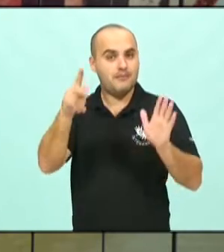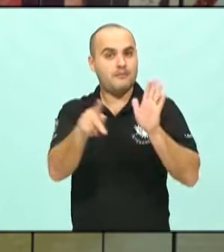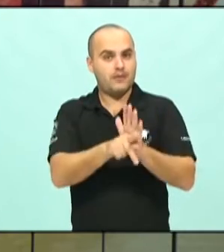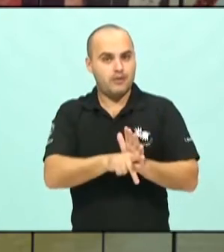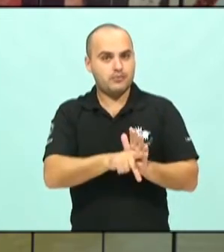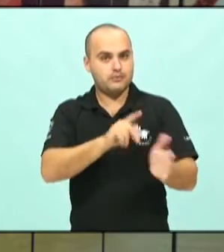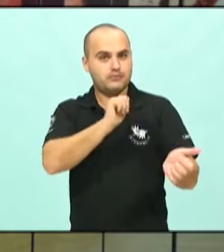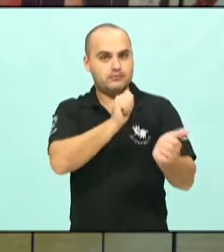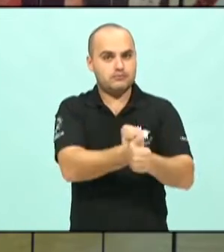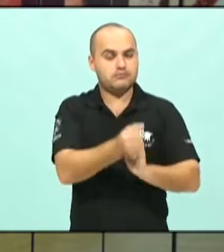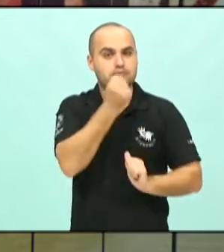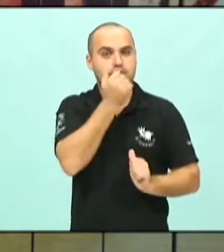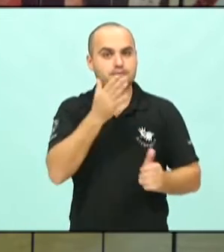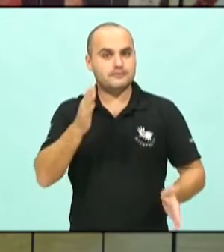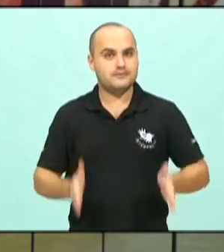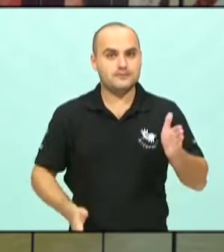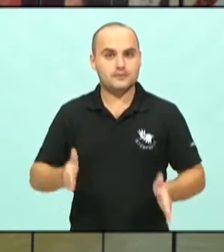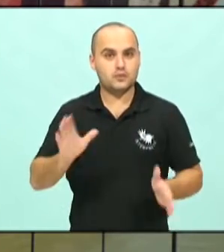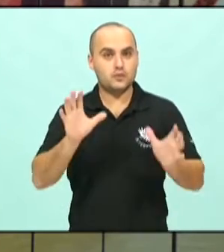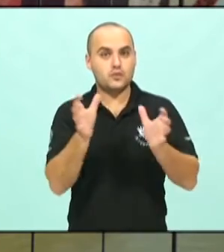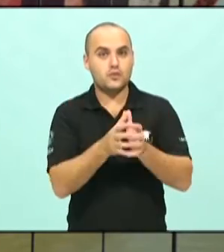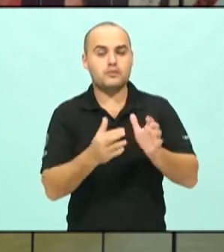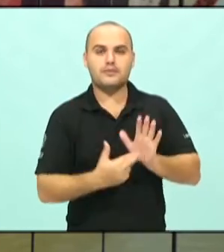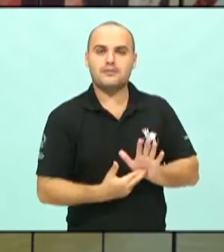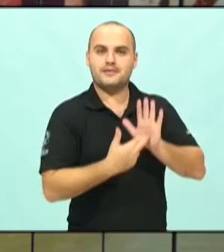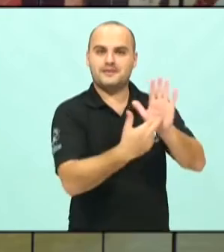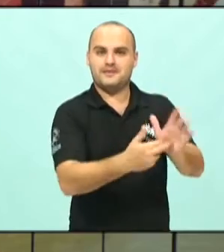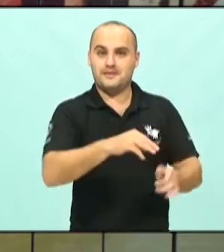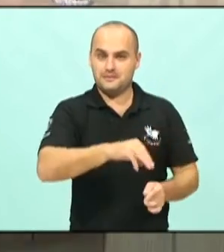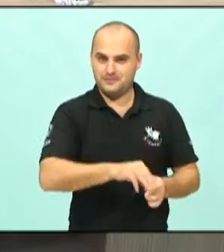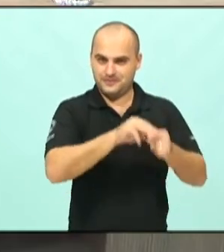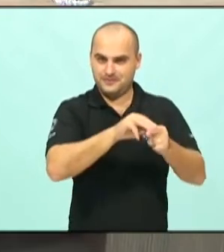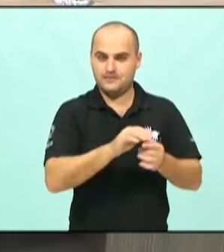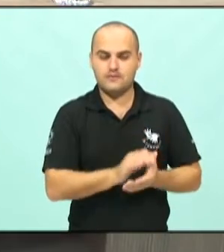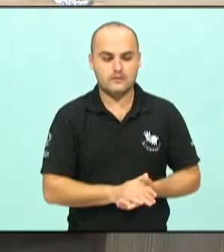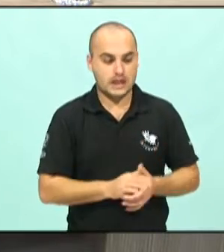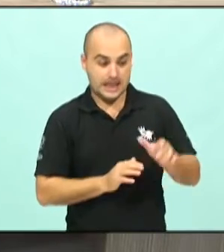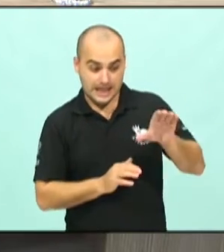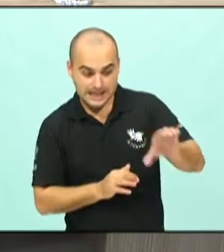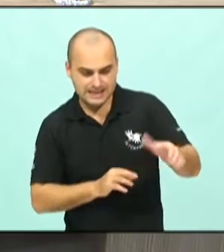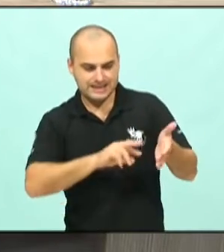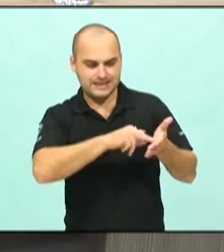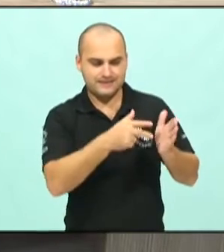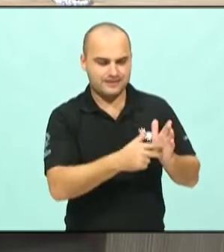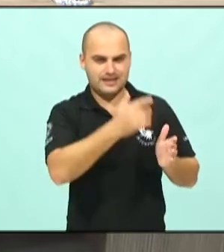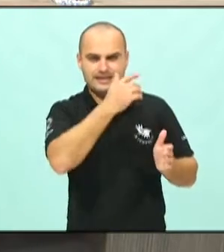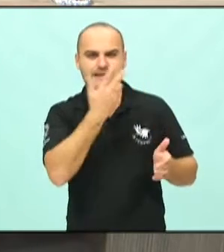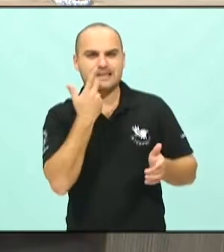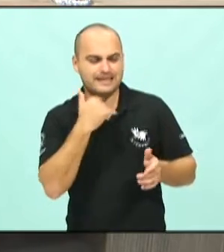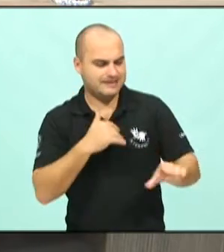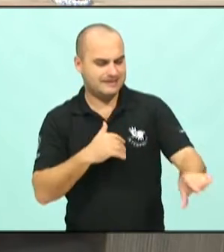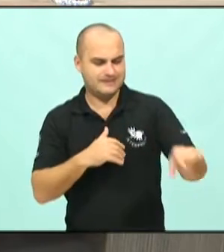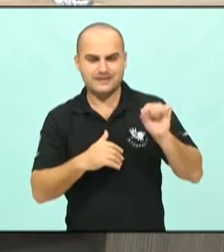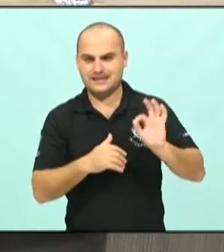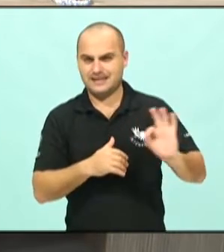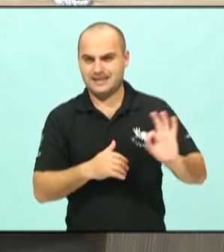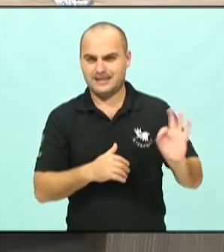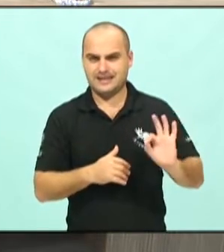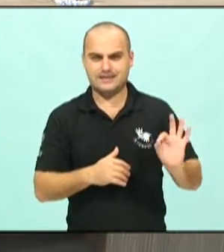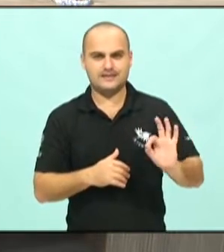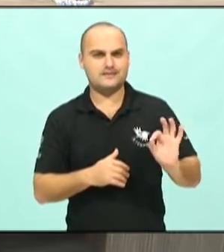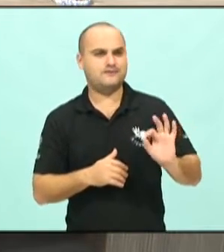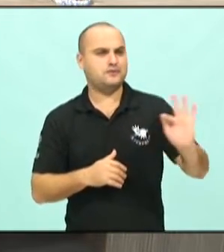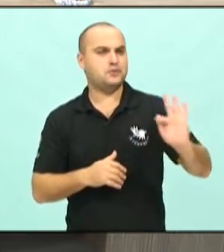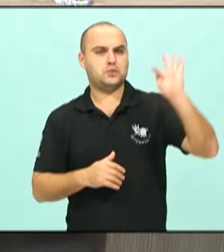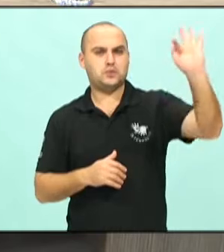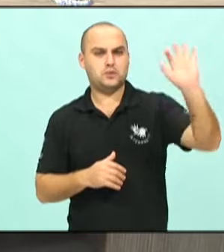as nossas equipes que vão representar o município. Isso não significa que essa criança que não foi escolhida, ela não será mais aproveitada ao